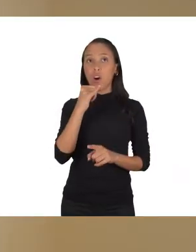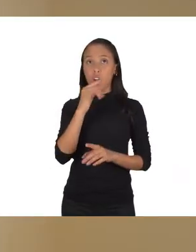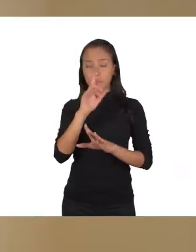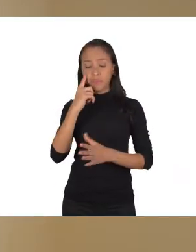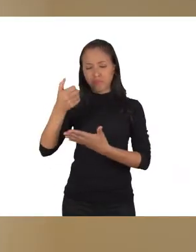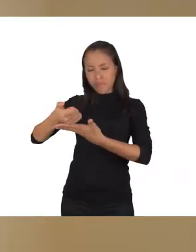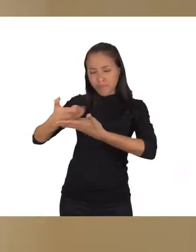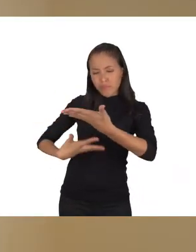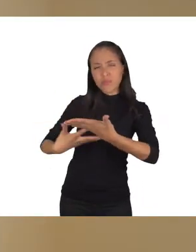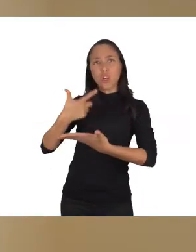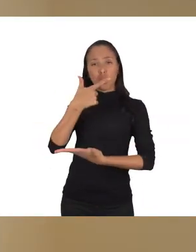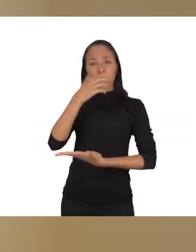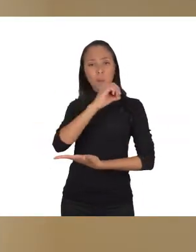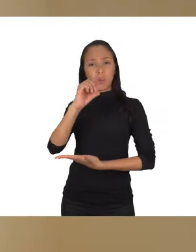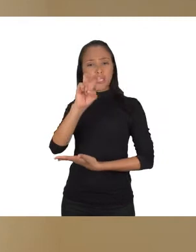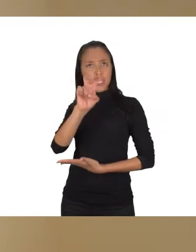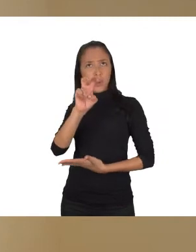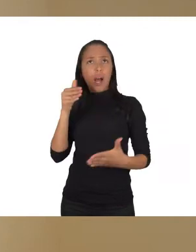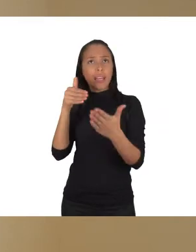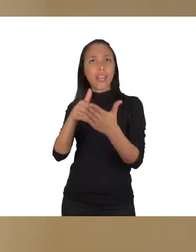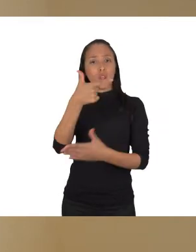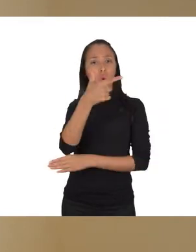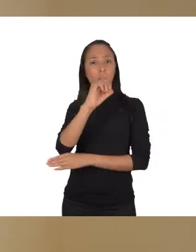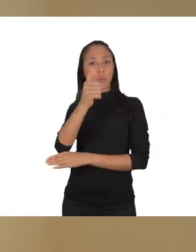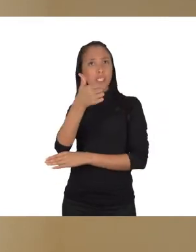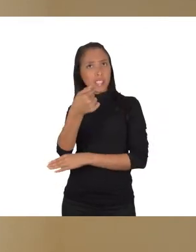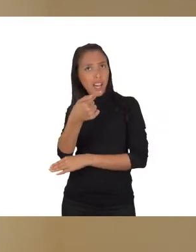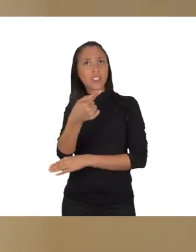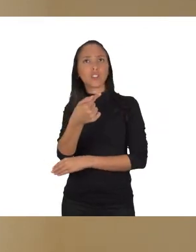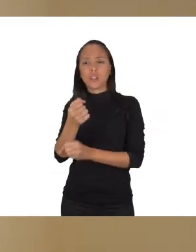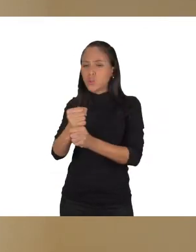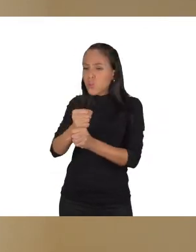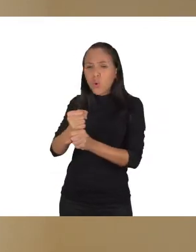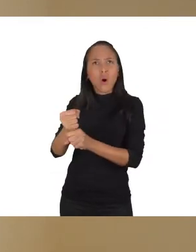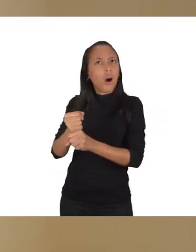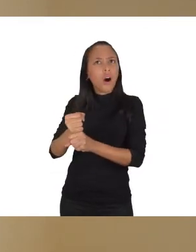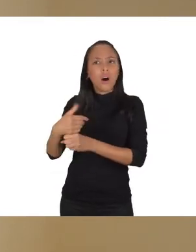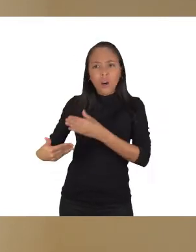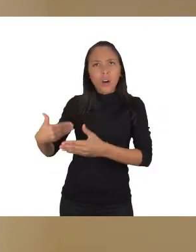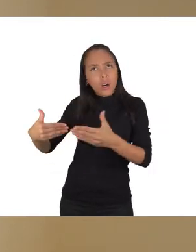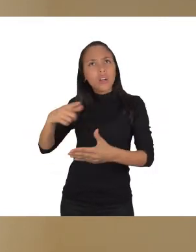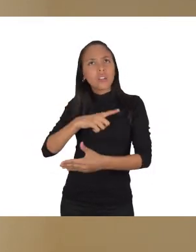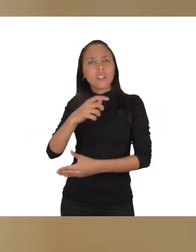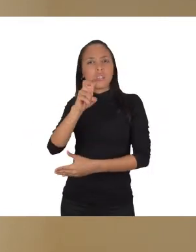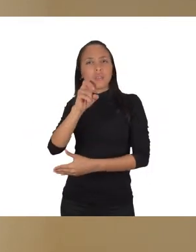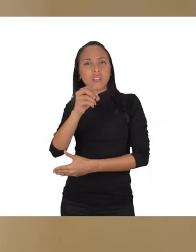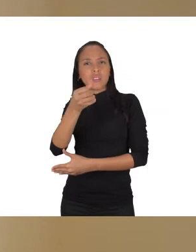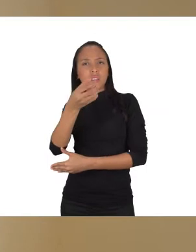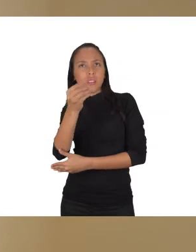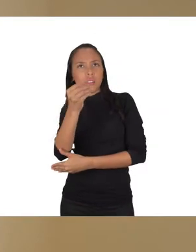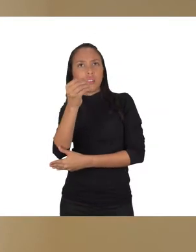eu tenho desde 2005 até 2017, todos os anos tem 60, 70, 50,